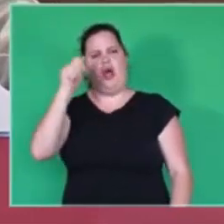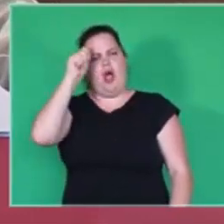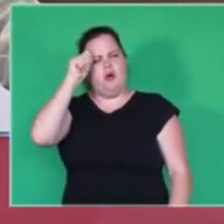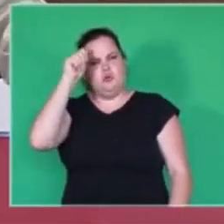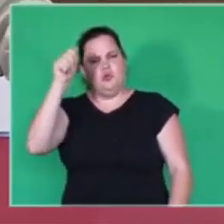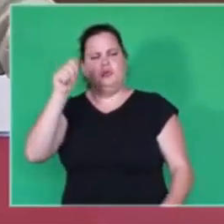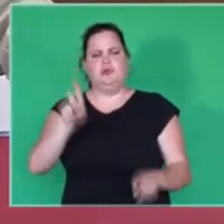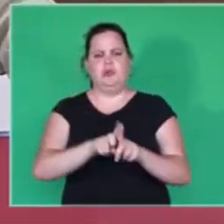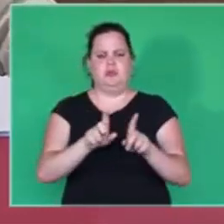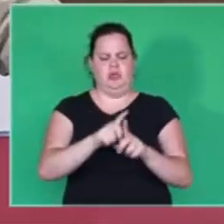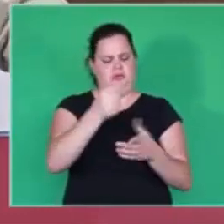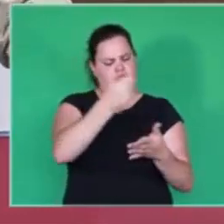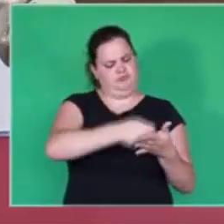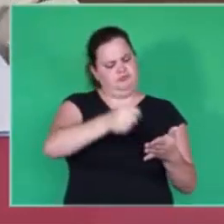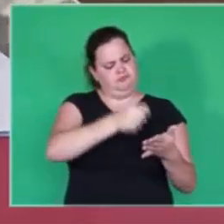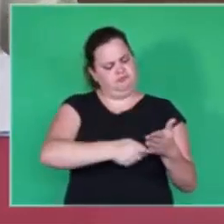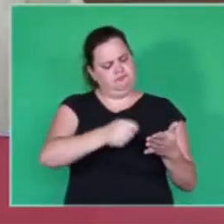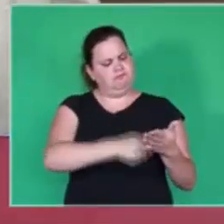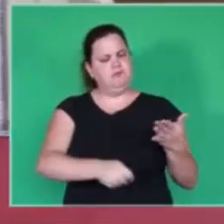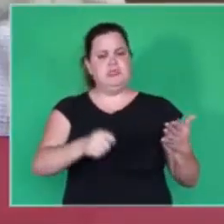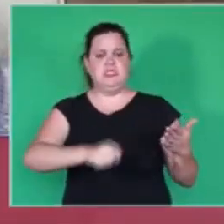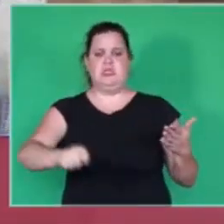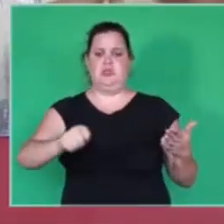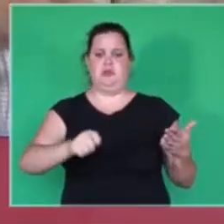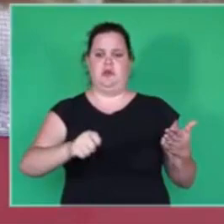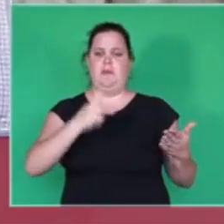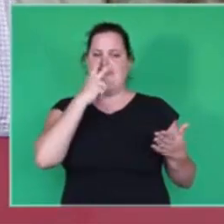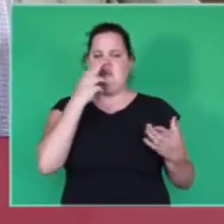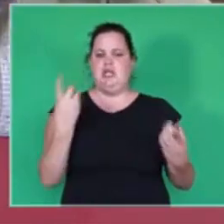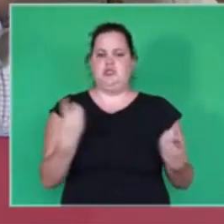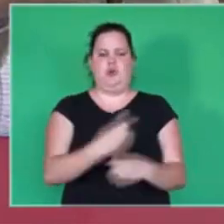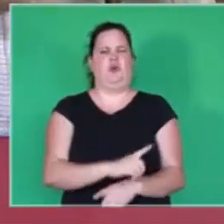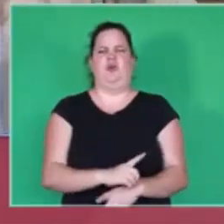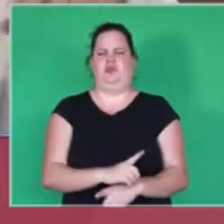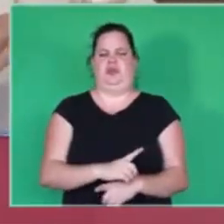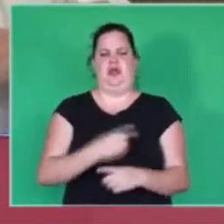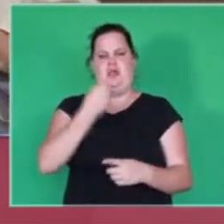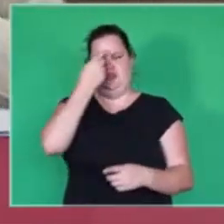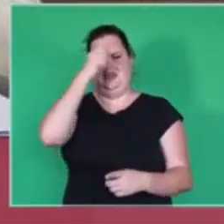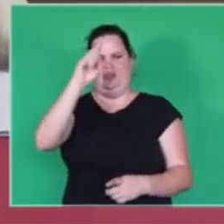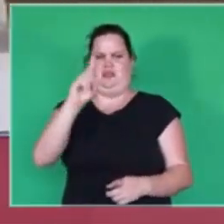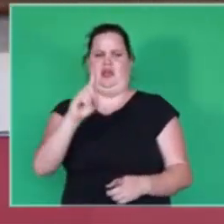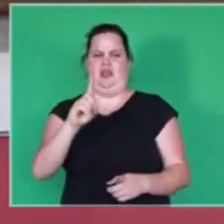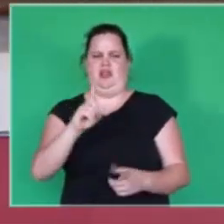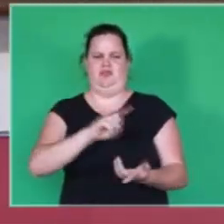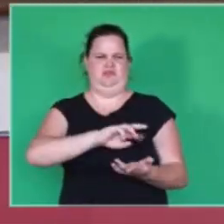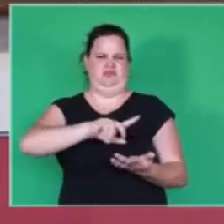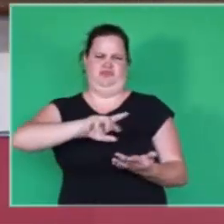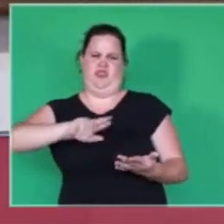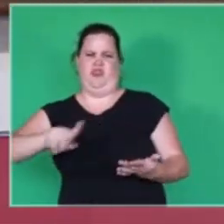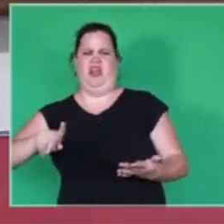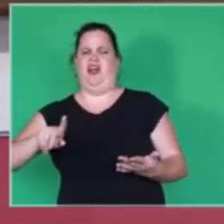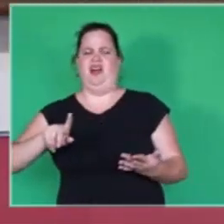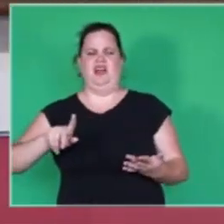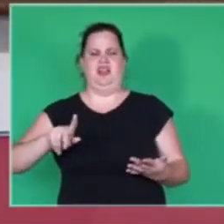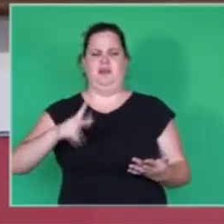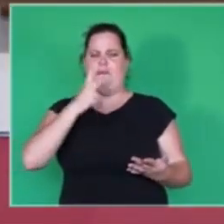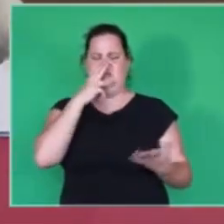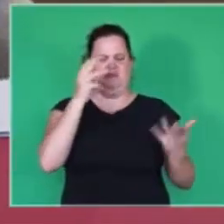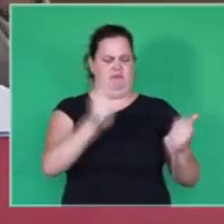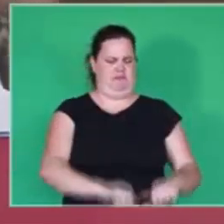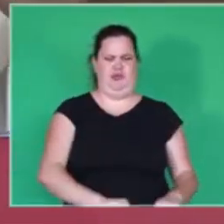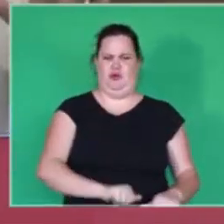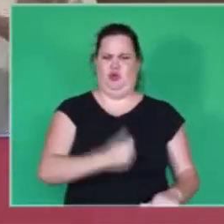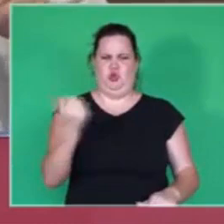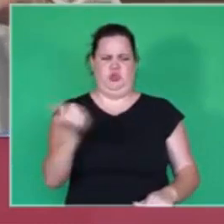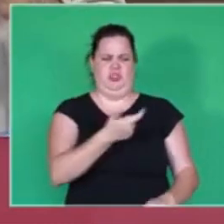hoje, estão aí, para quem quiser ver, combatendo certas ideias, cada ideia pior do que a outra, sobre